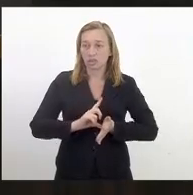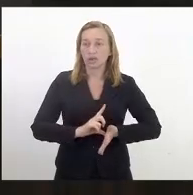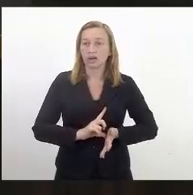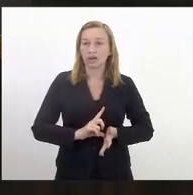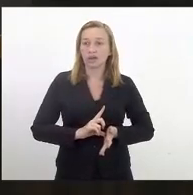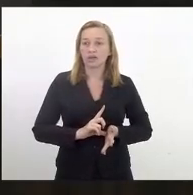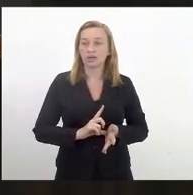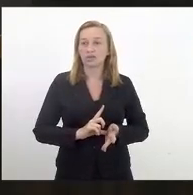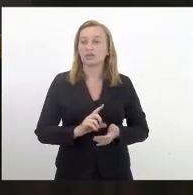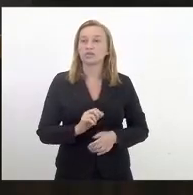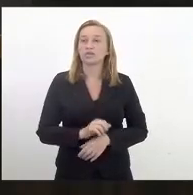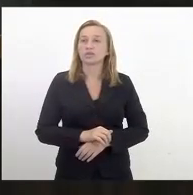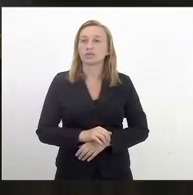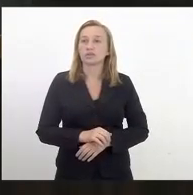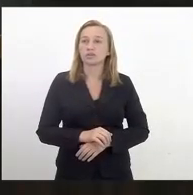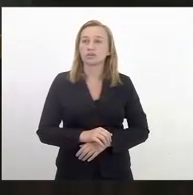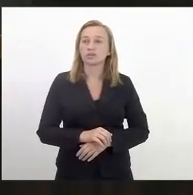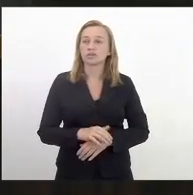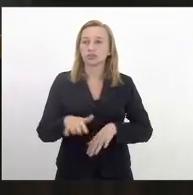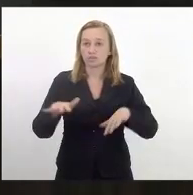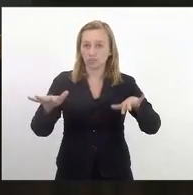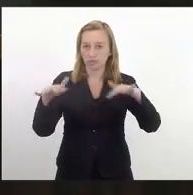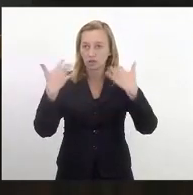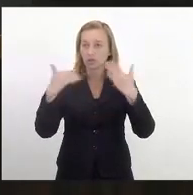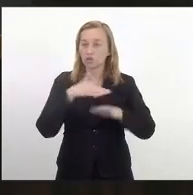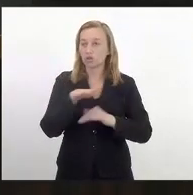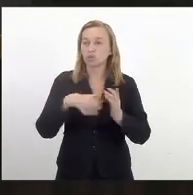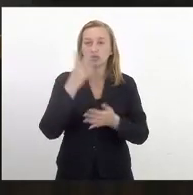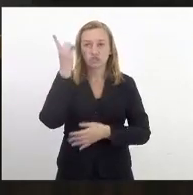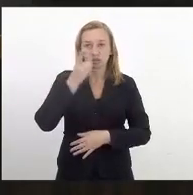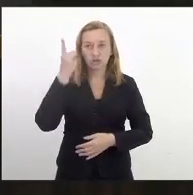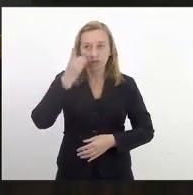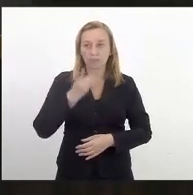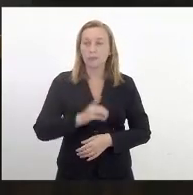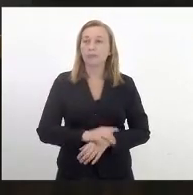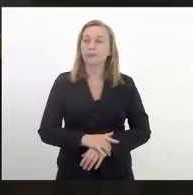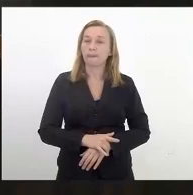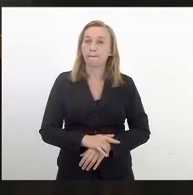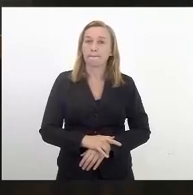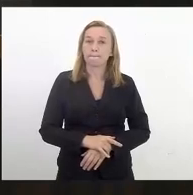iniciarmos auge do dia que ela chama atenção de seus parlamentares deputados deputados